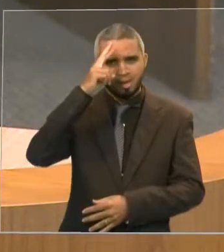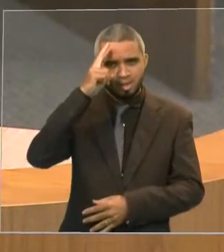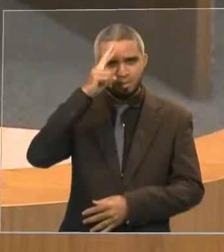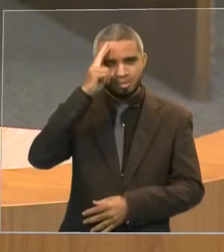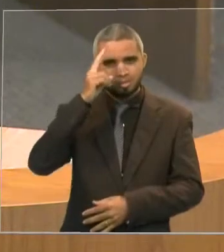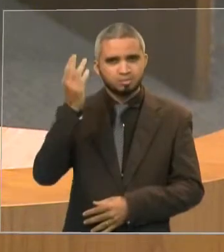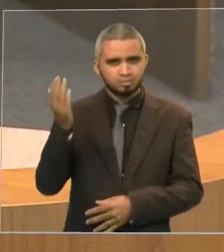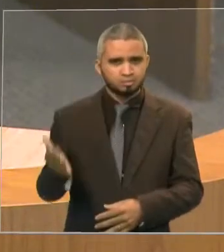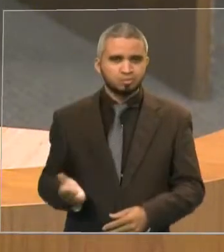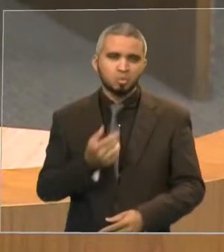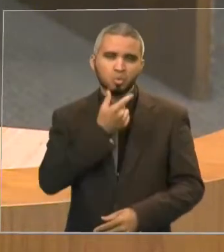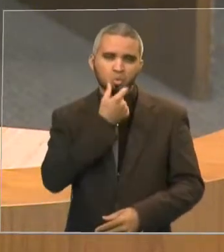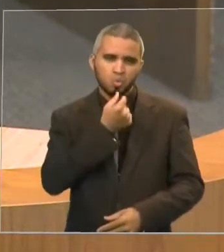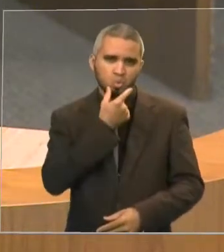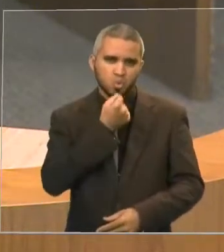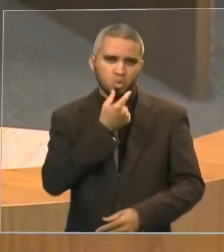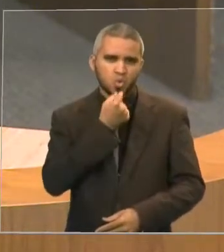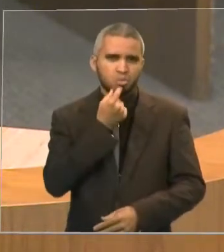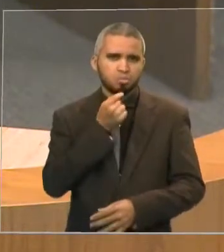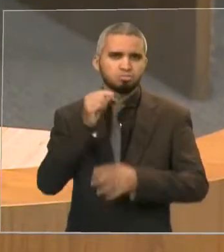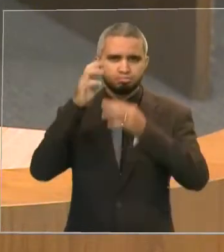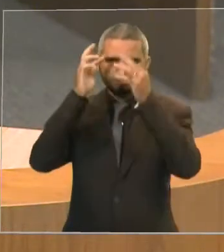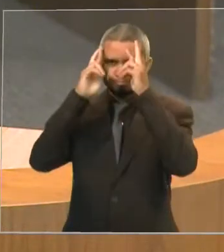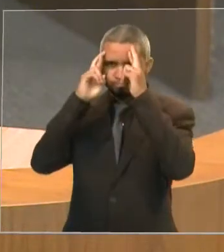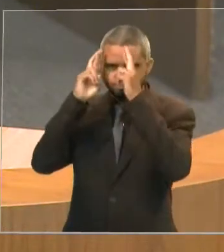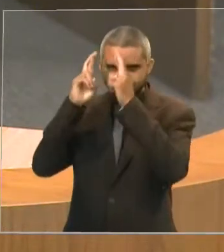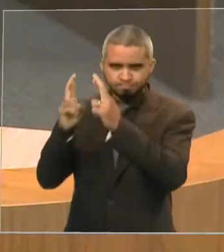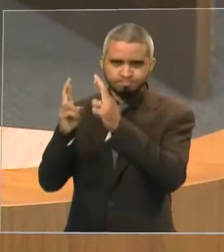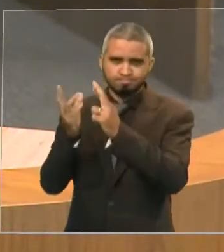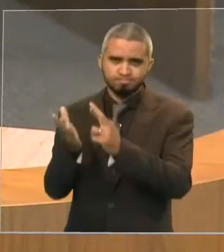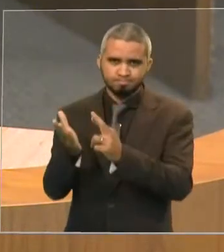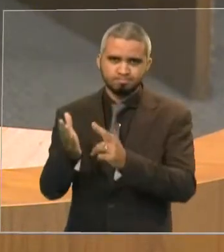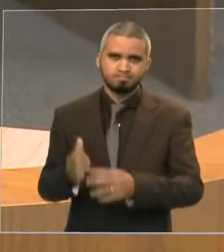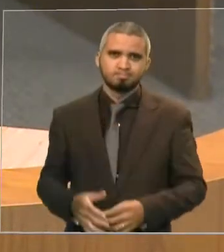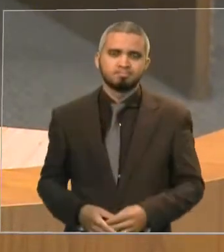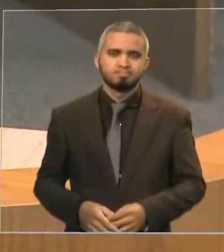deste homem tão respeitado e que foi tão bom